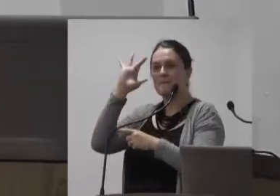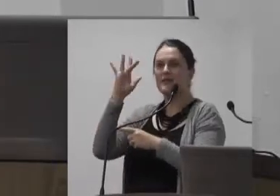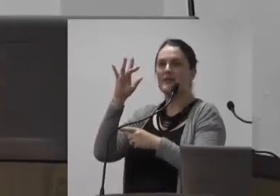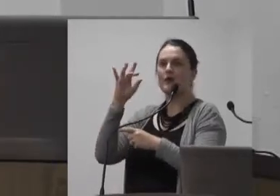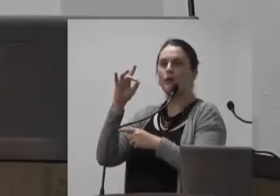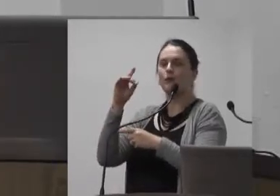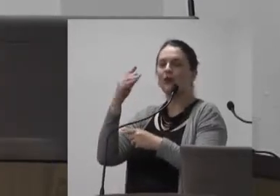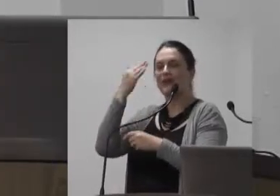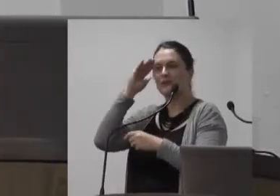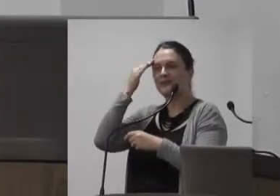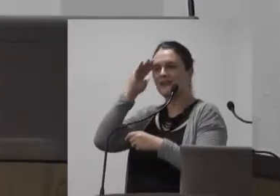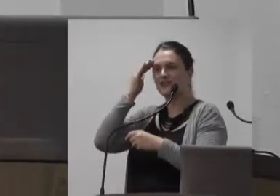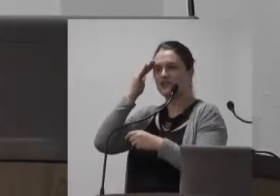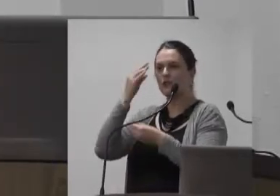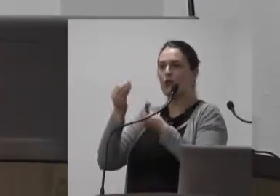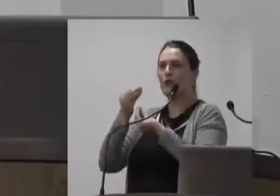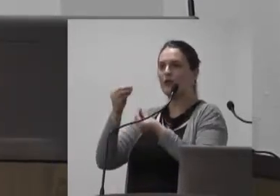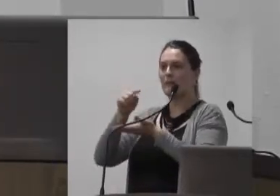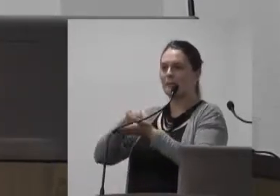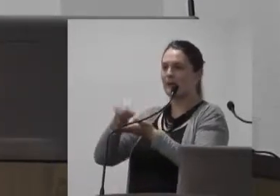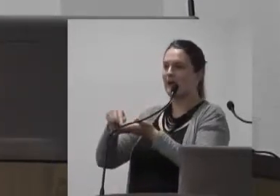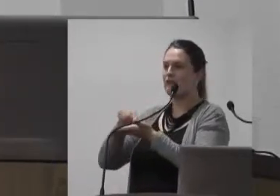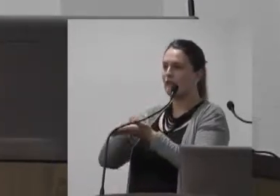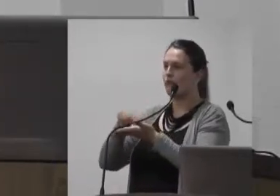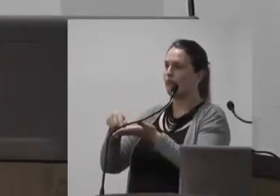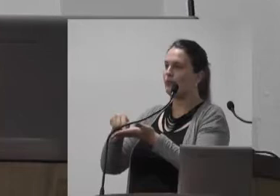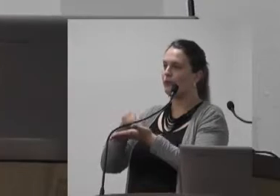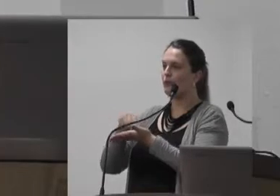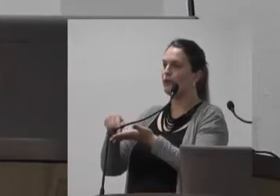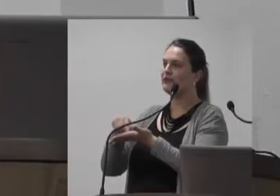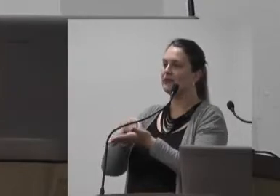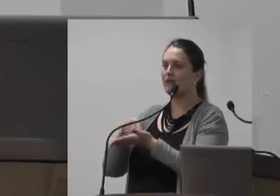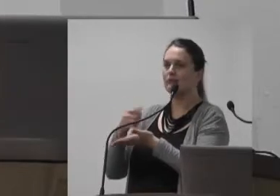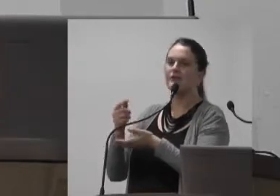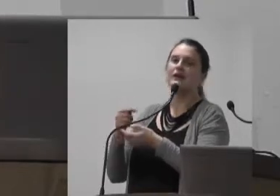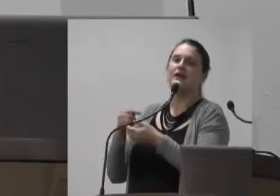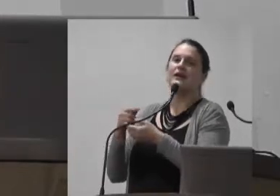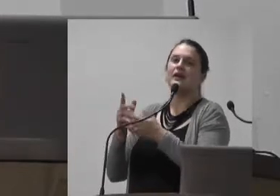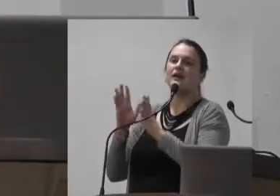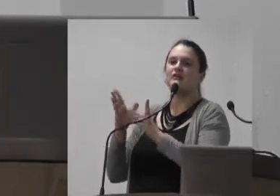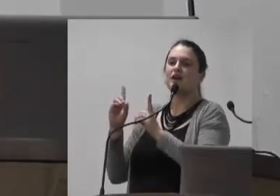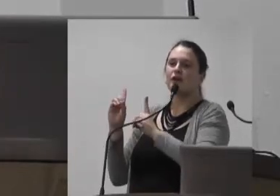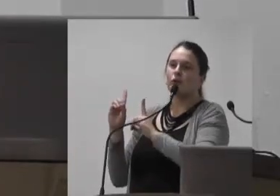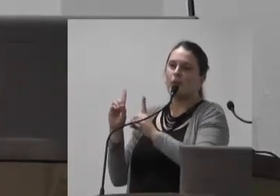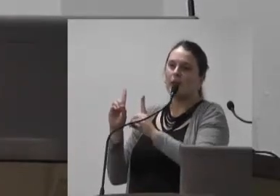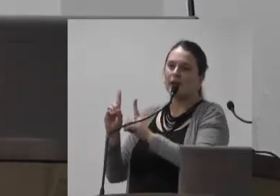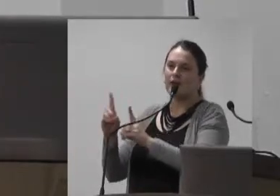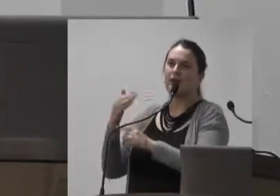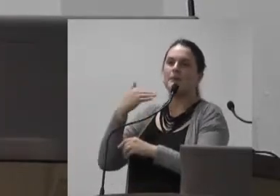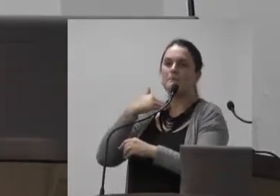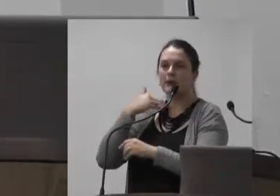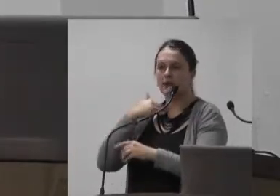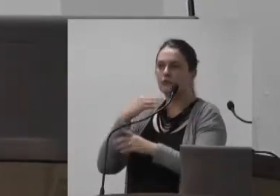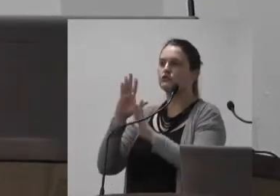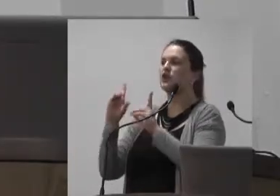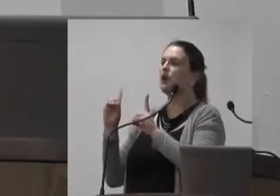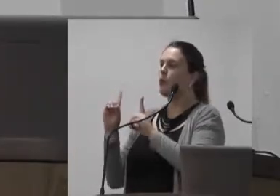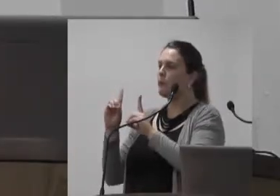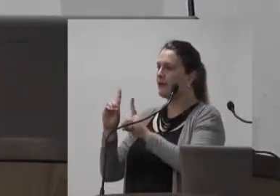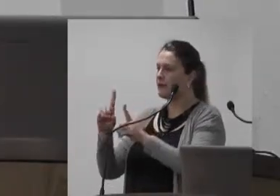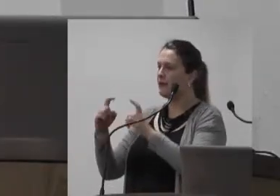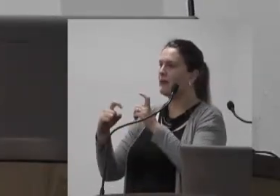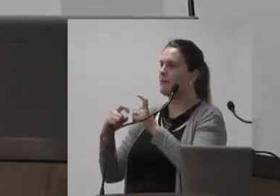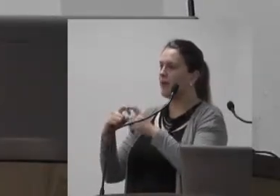não sabiam, não entendiam como que apertava o botão. Já acompanhei em banco,